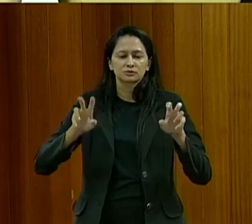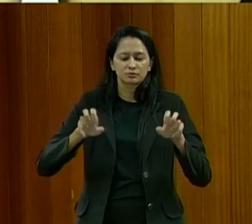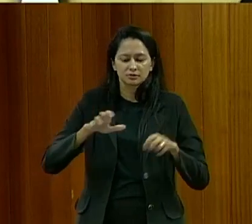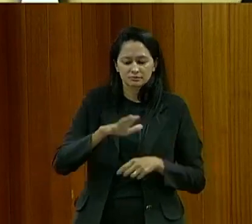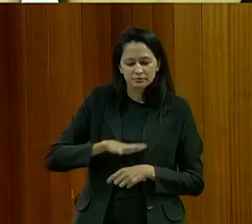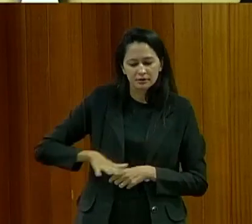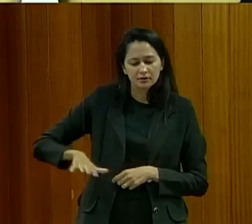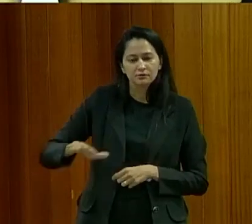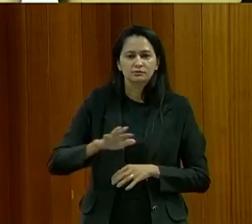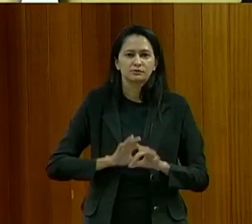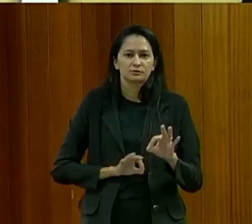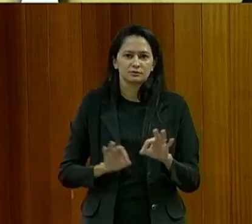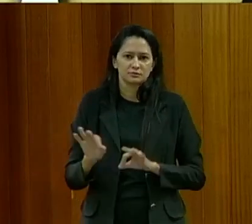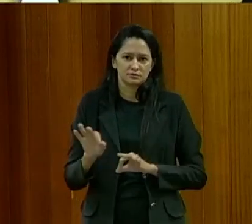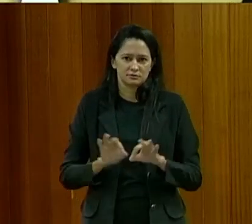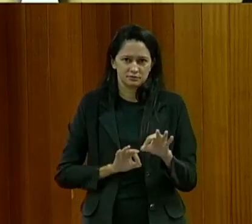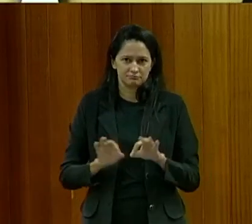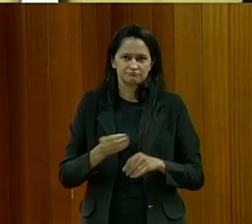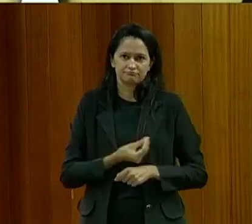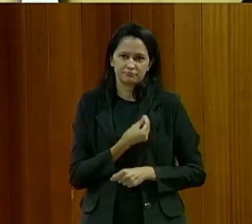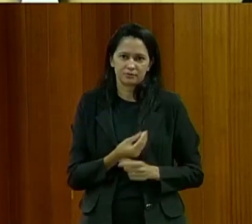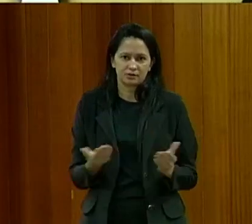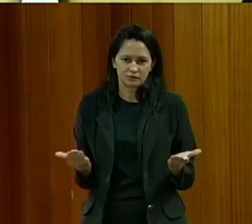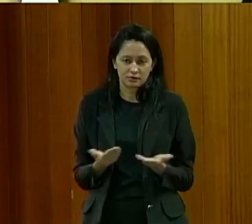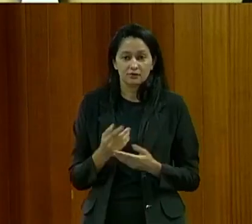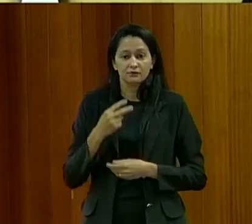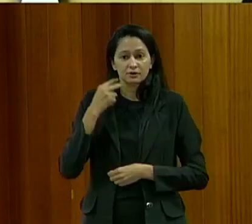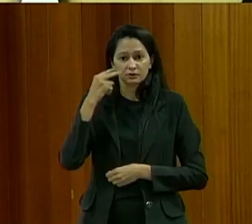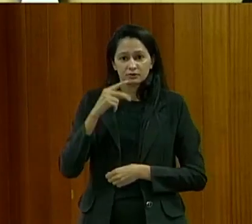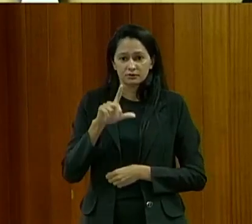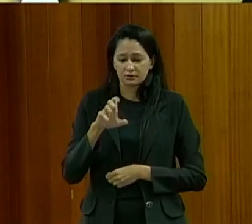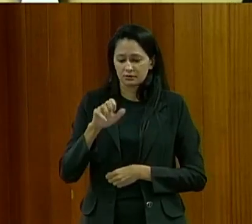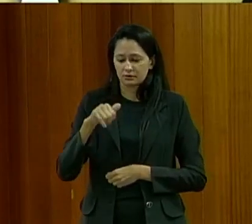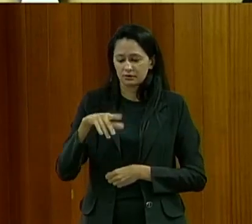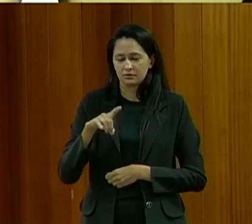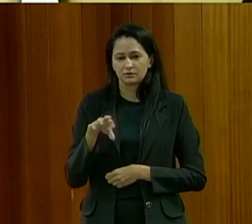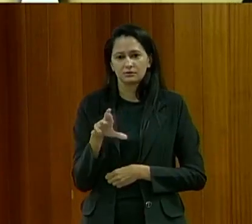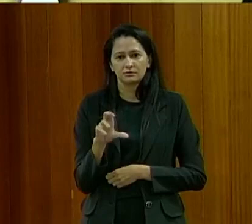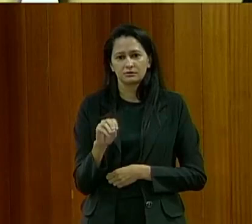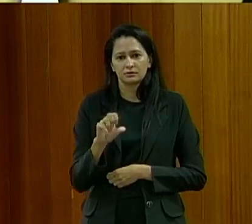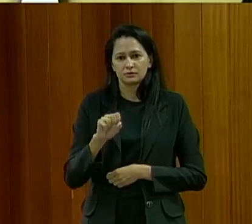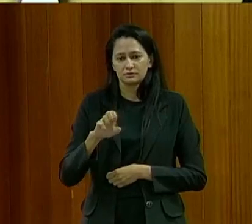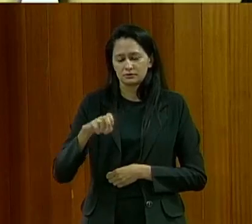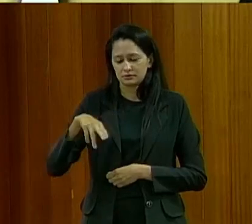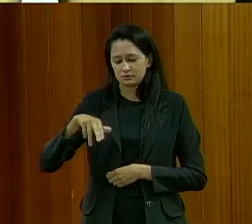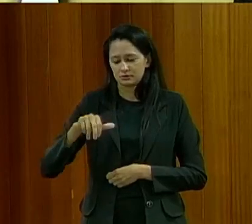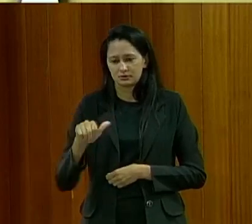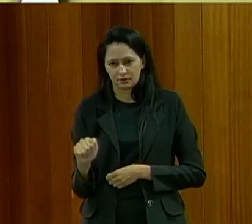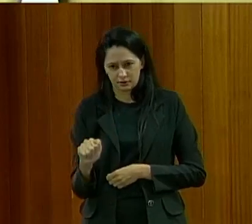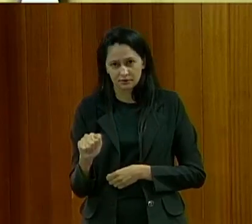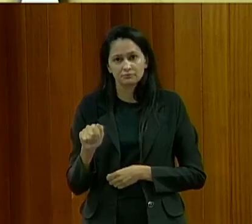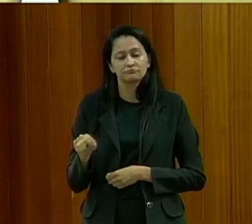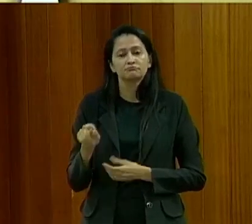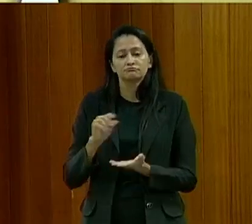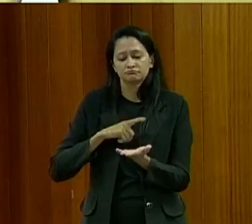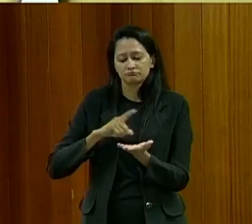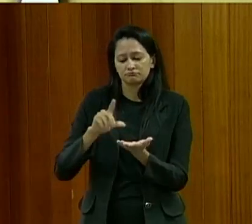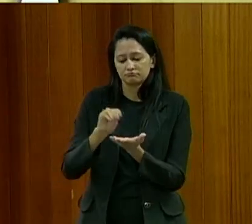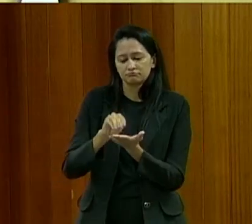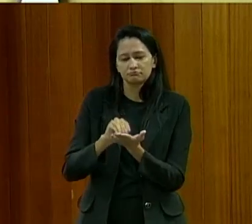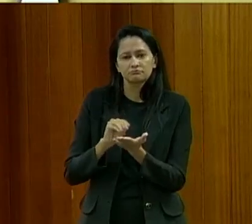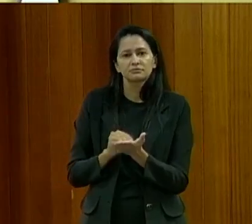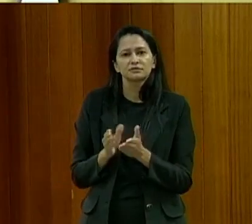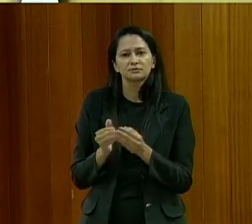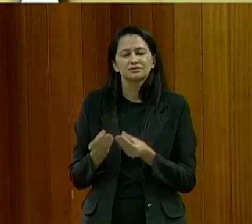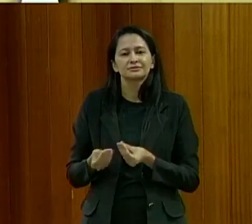estrutura organizacional em vigor. Leandro Sena, requerimento endereçado à AMA,